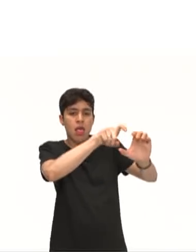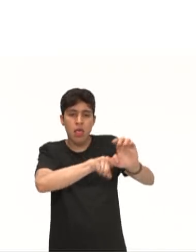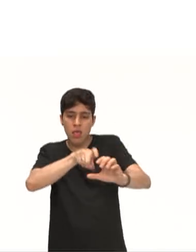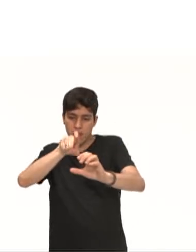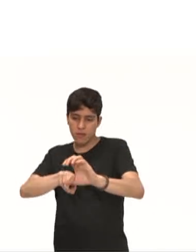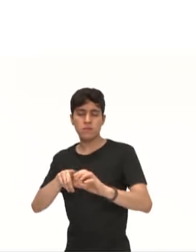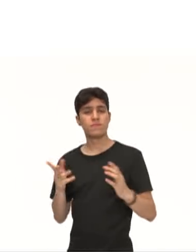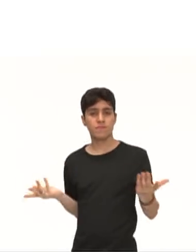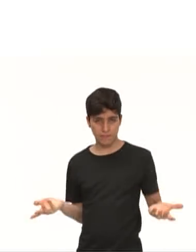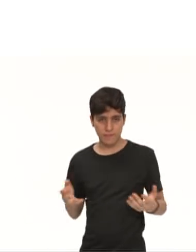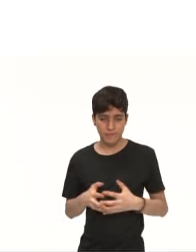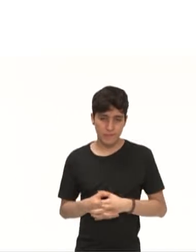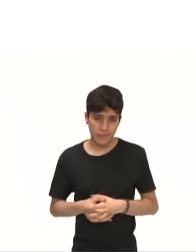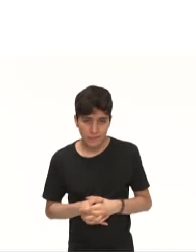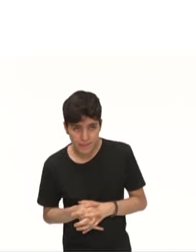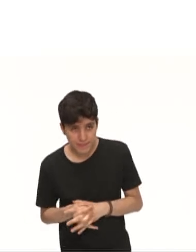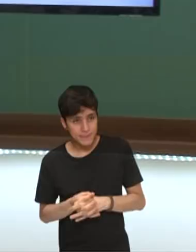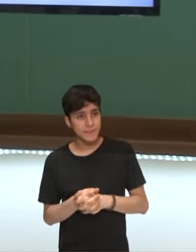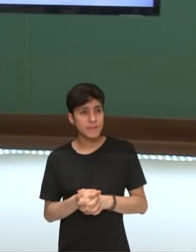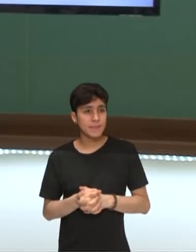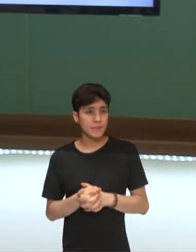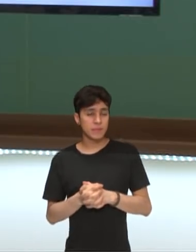bactérias para sobrevivência.